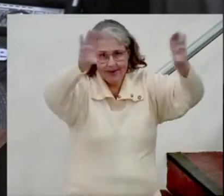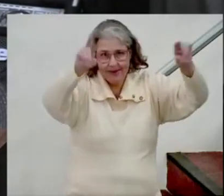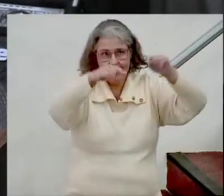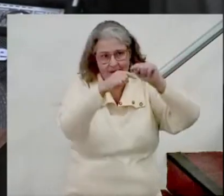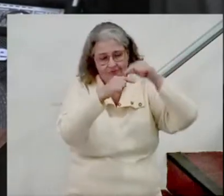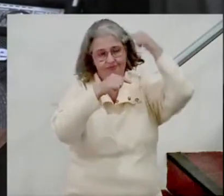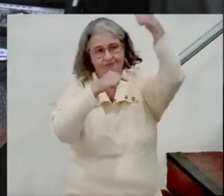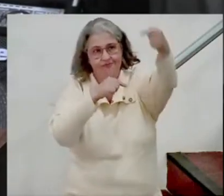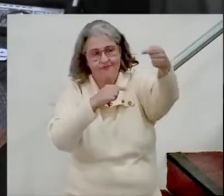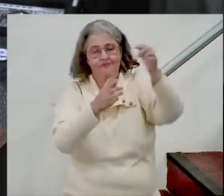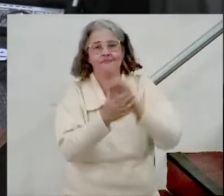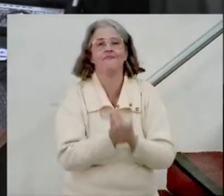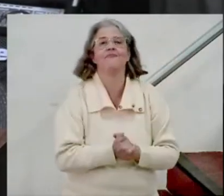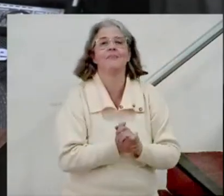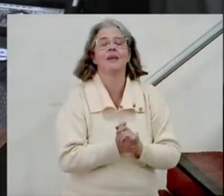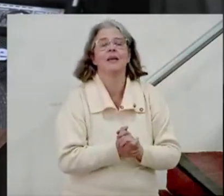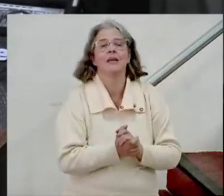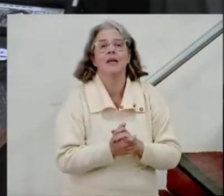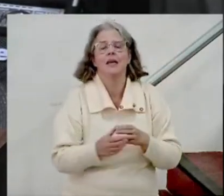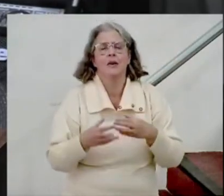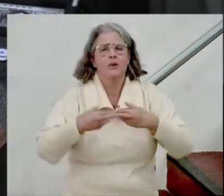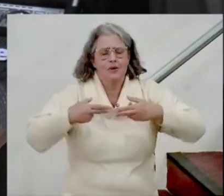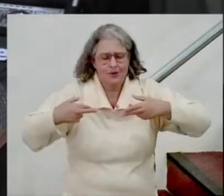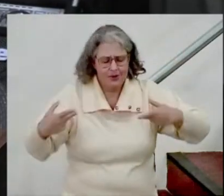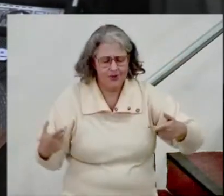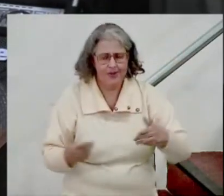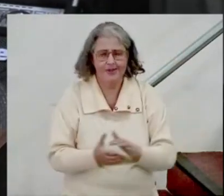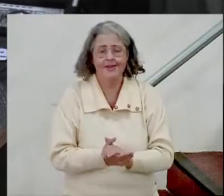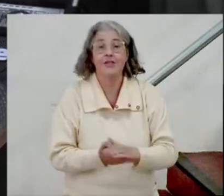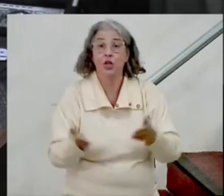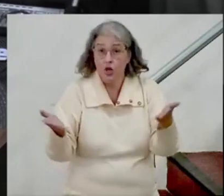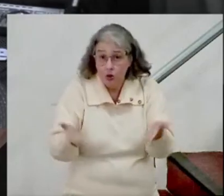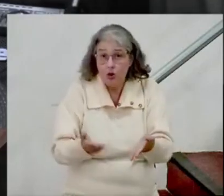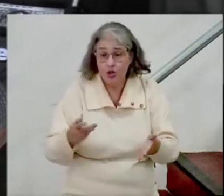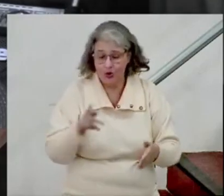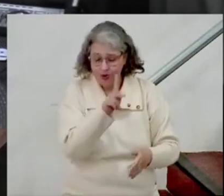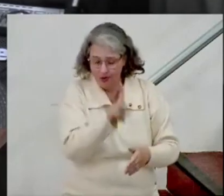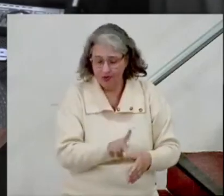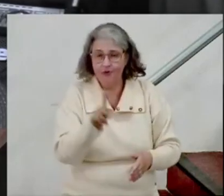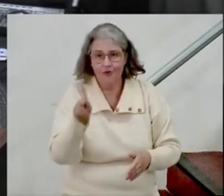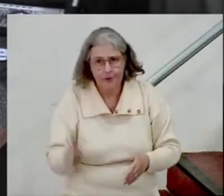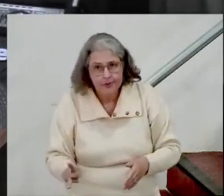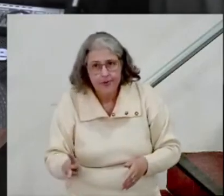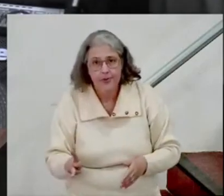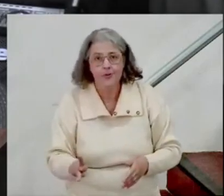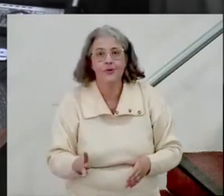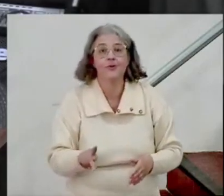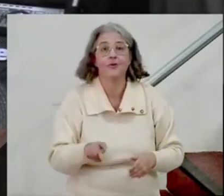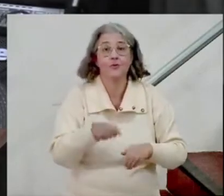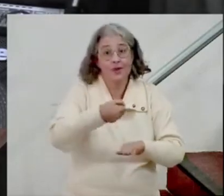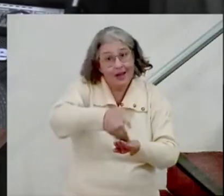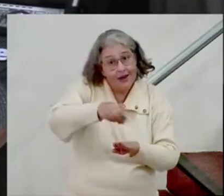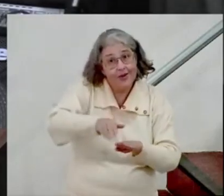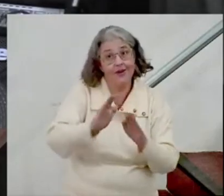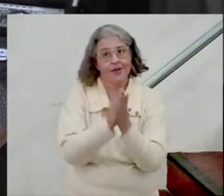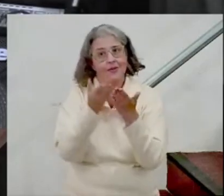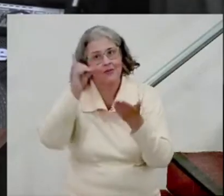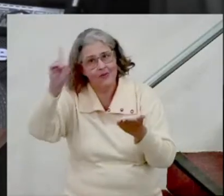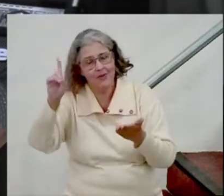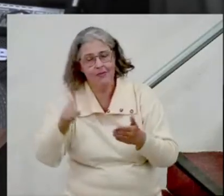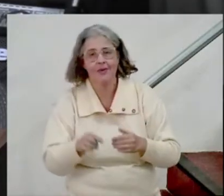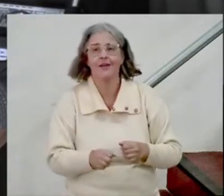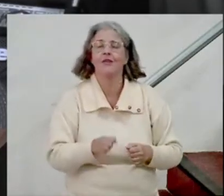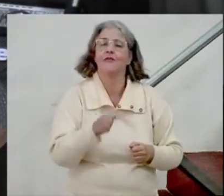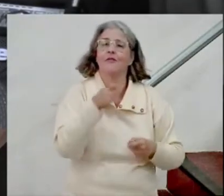por Deus aqui na Igreja da Lapa, hoje eu sou professor de arqueologia bíblica num seminário internacional. Hoje eu dou aula de Antigo Testamento no seminário